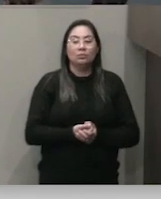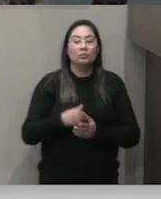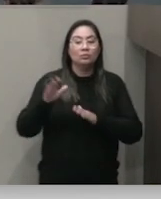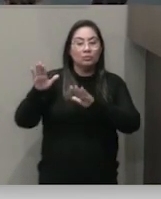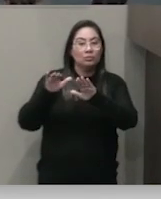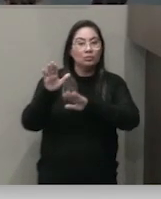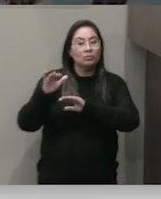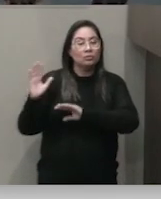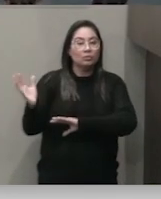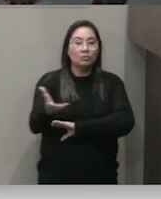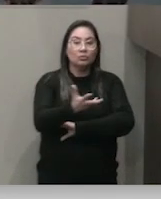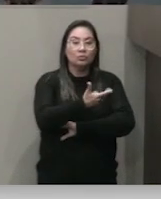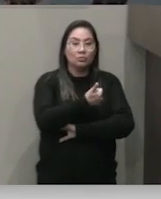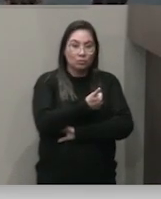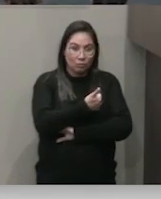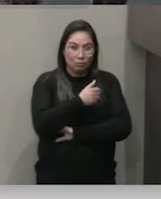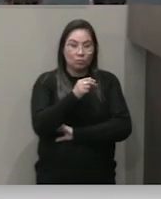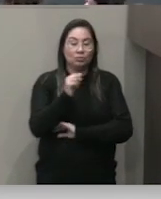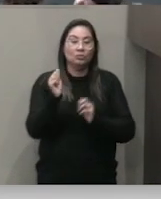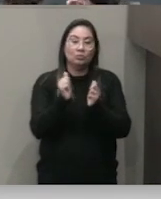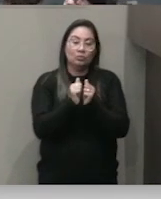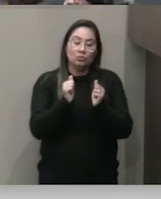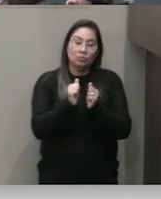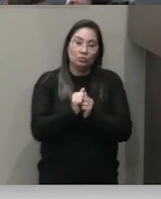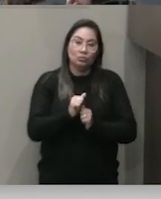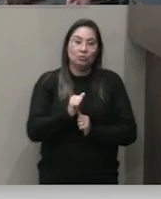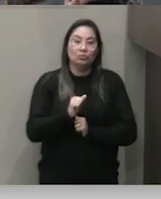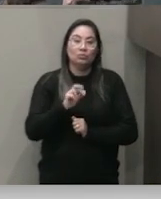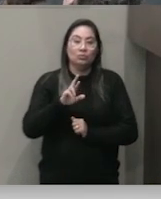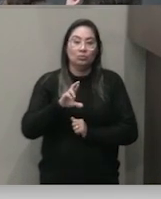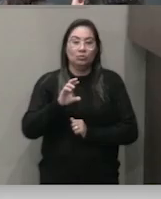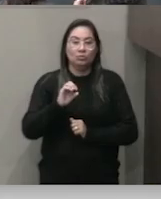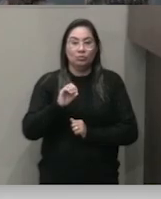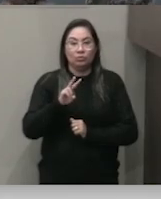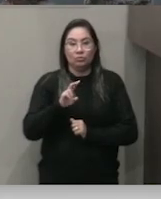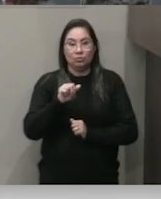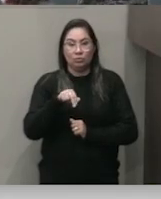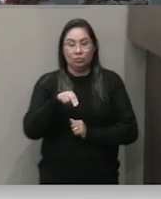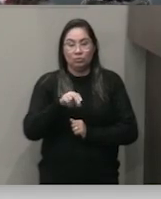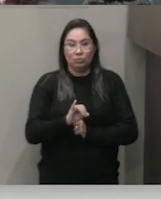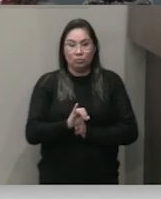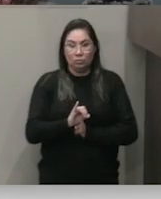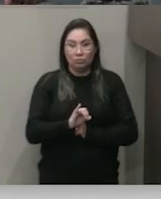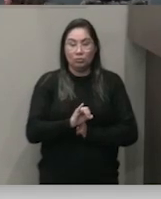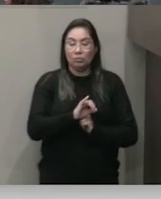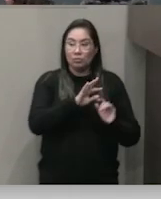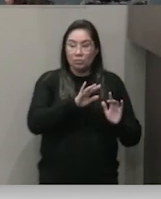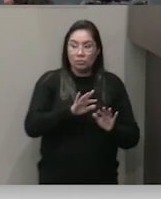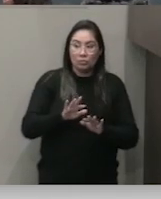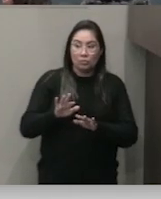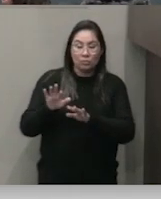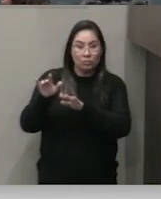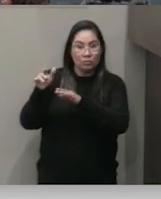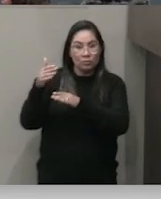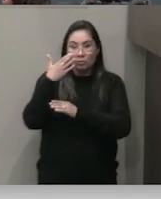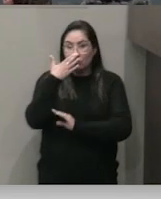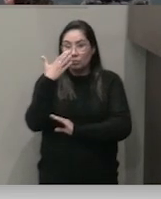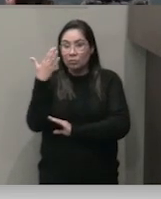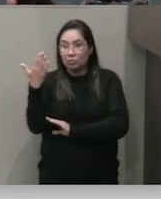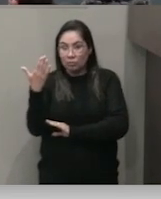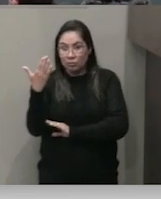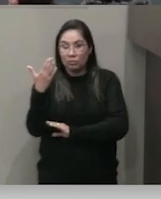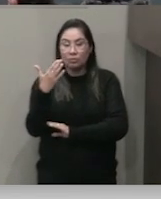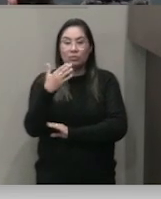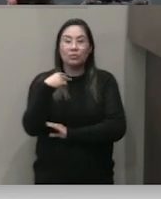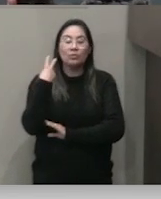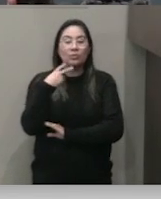todos, em nome do Coronel Rovani, o pessoal aqui que está pelas homenagens, se conduzir aqui até o hall de entrada, onde o vereador